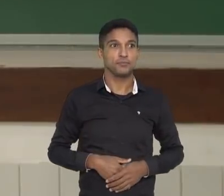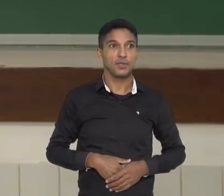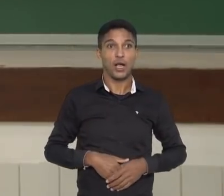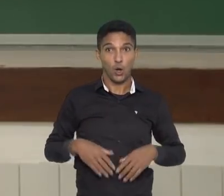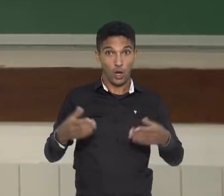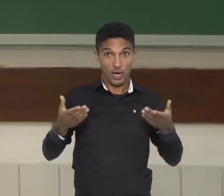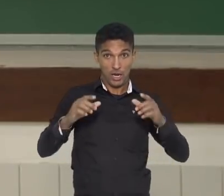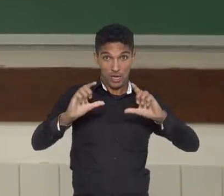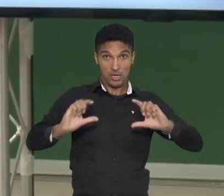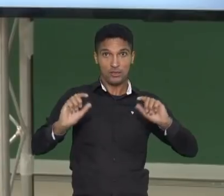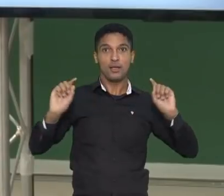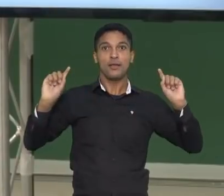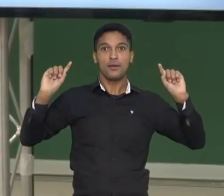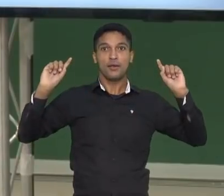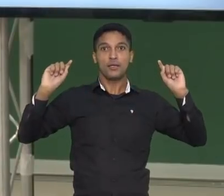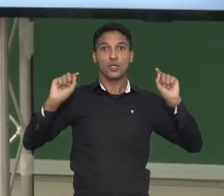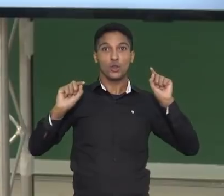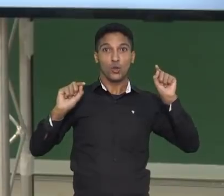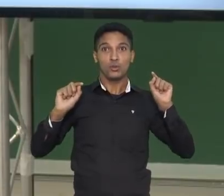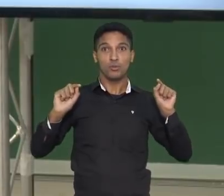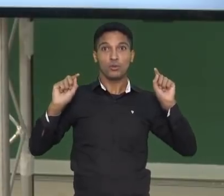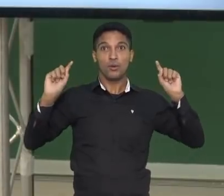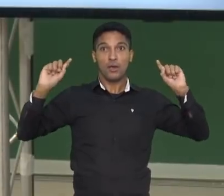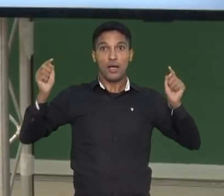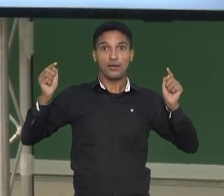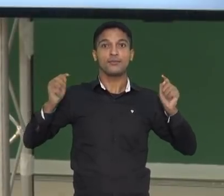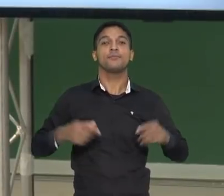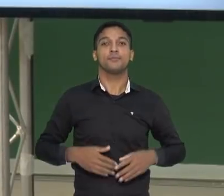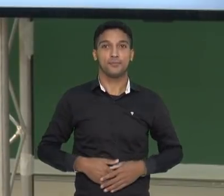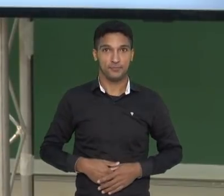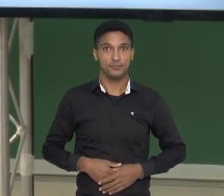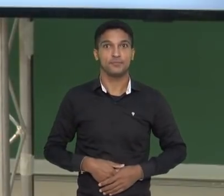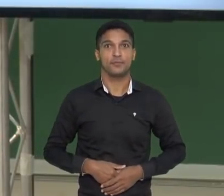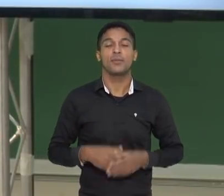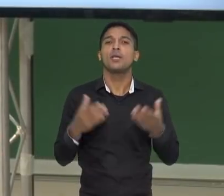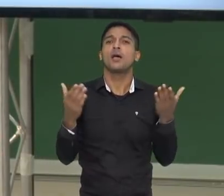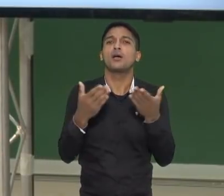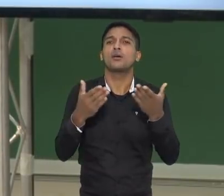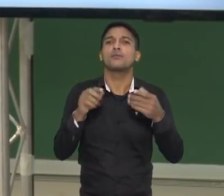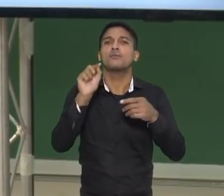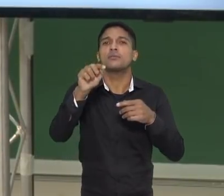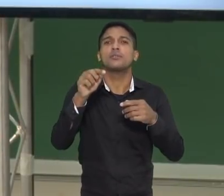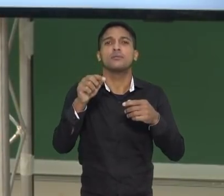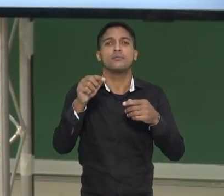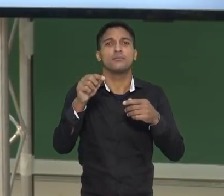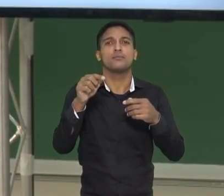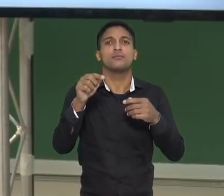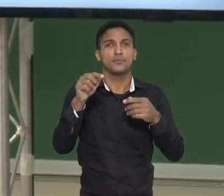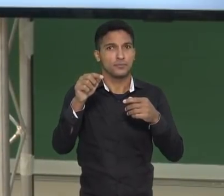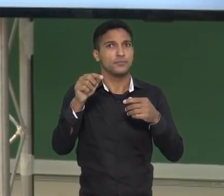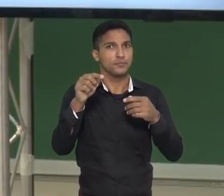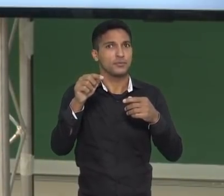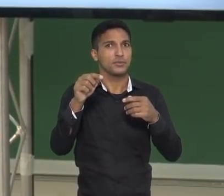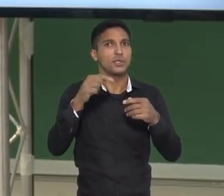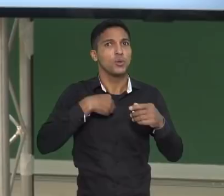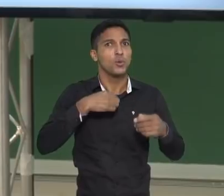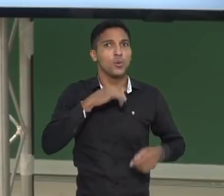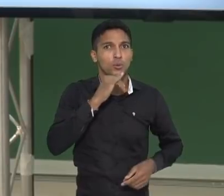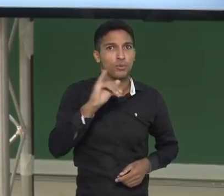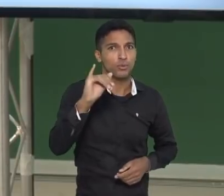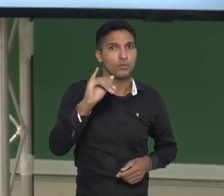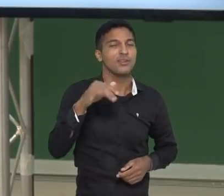o próximo exercício, eu quero falar uma coisa para vocês. Eu sei que vocês estão pensando